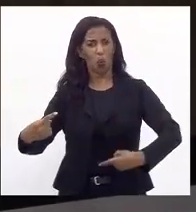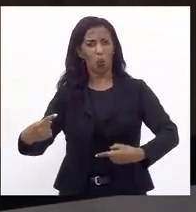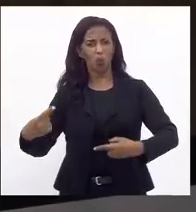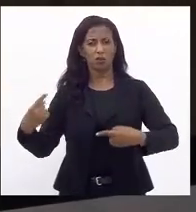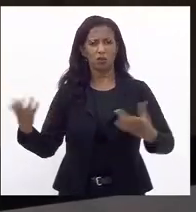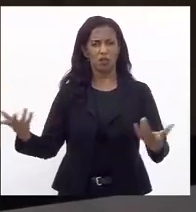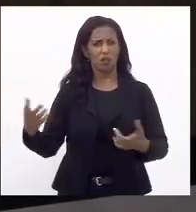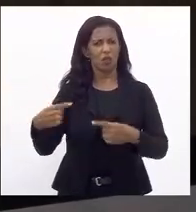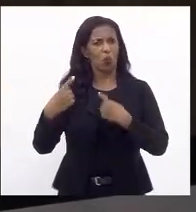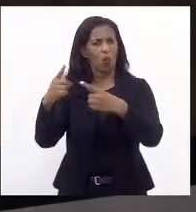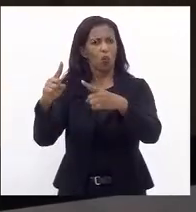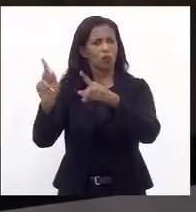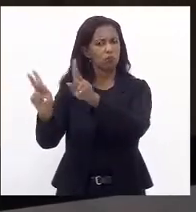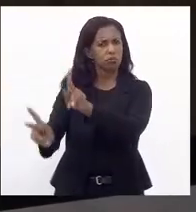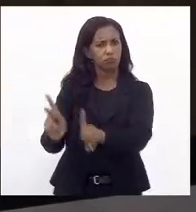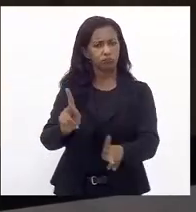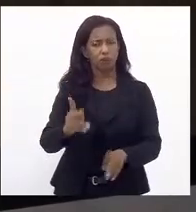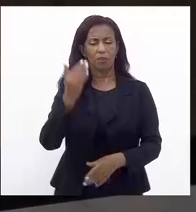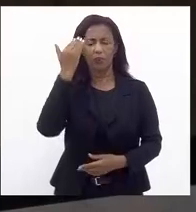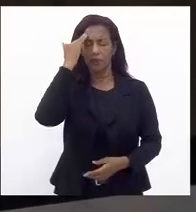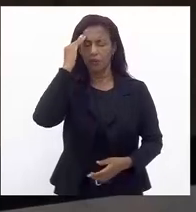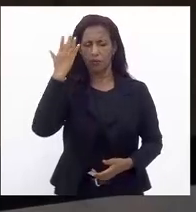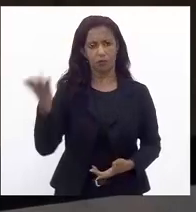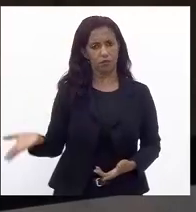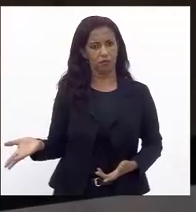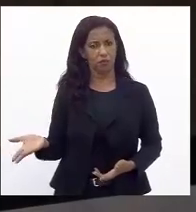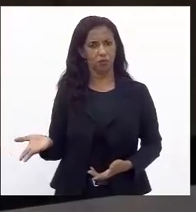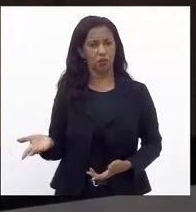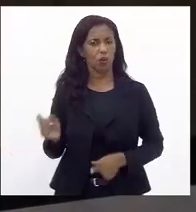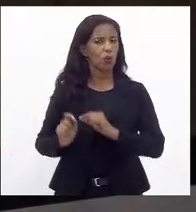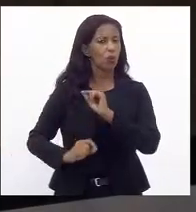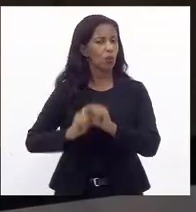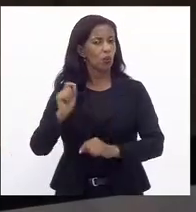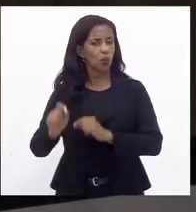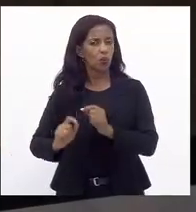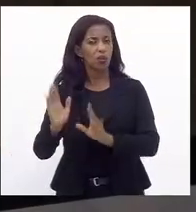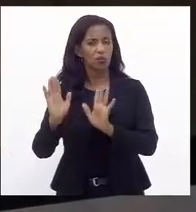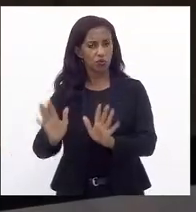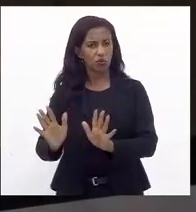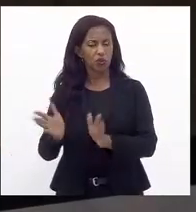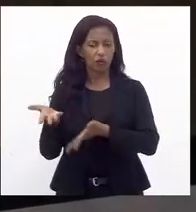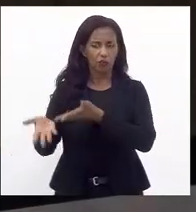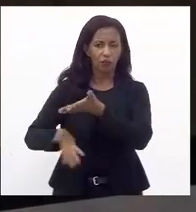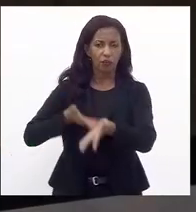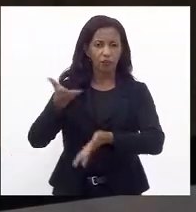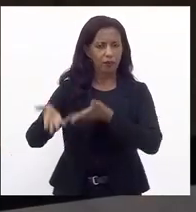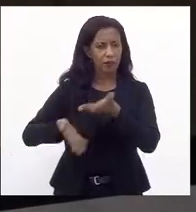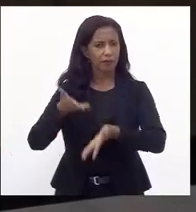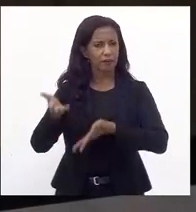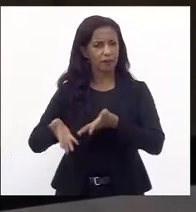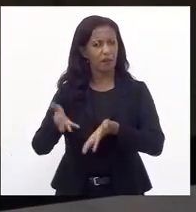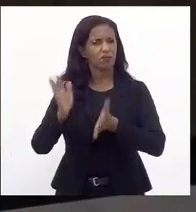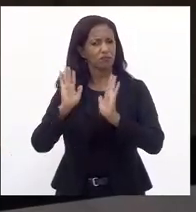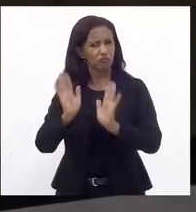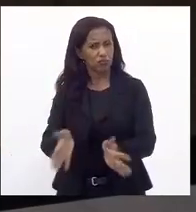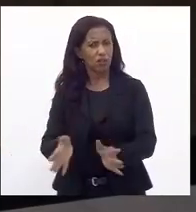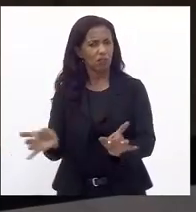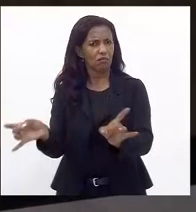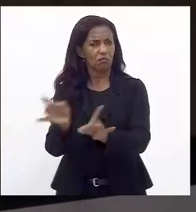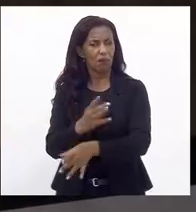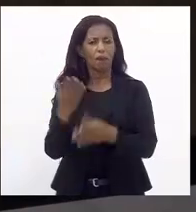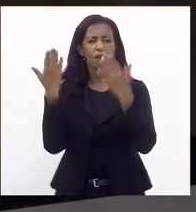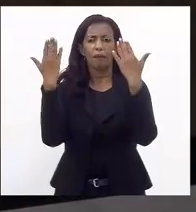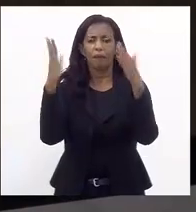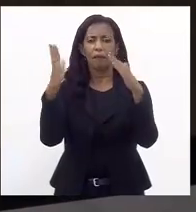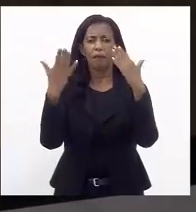contra servidor contra a população Esse é meu entendimento Eu acho que o que foi o Tratado não sai caro e mais uma vez